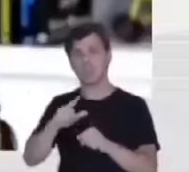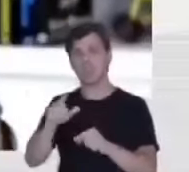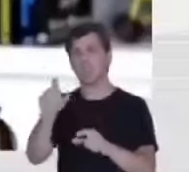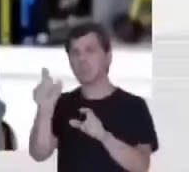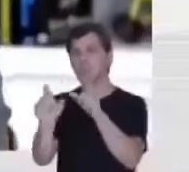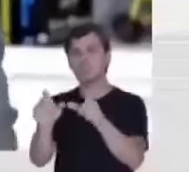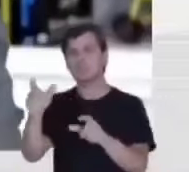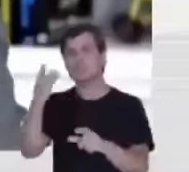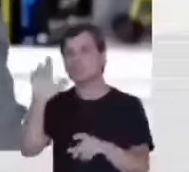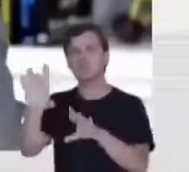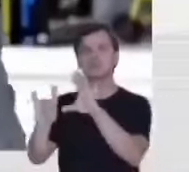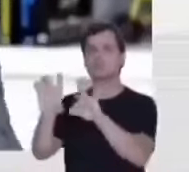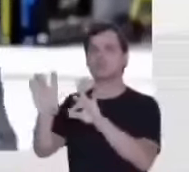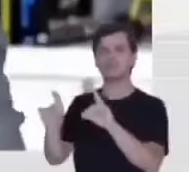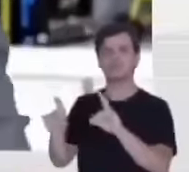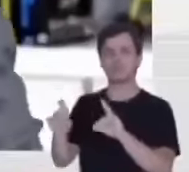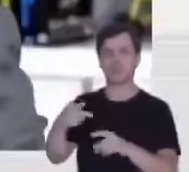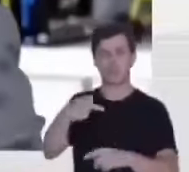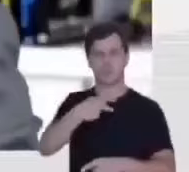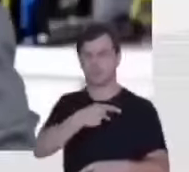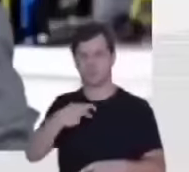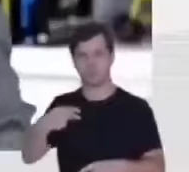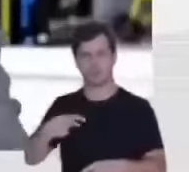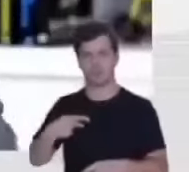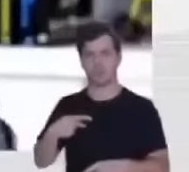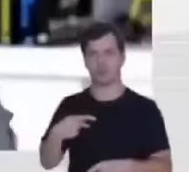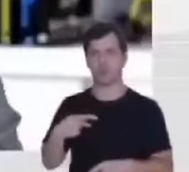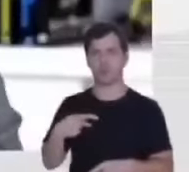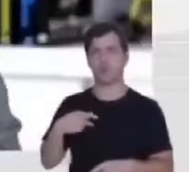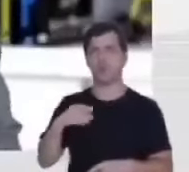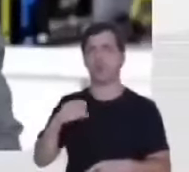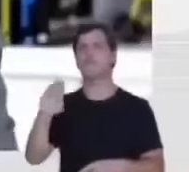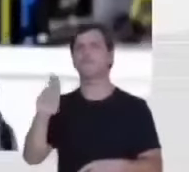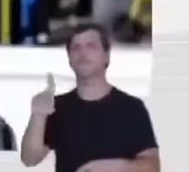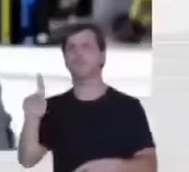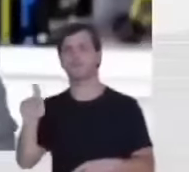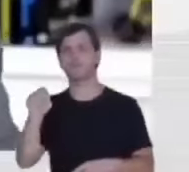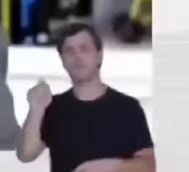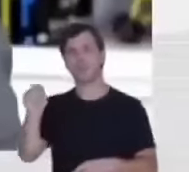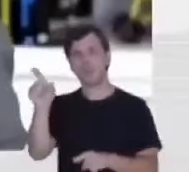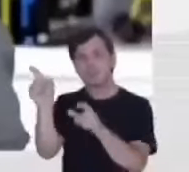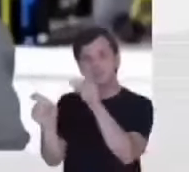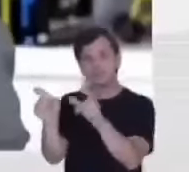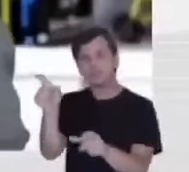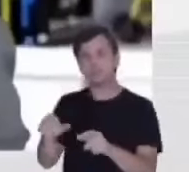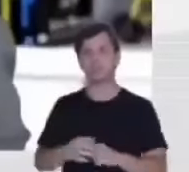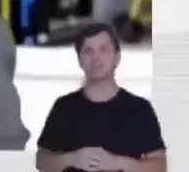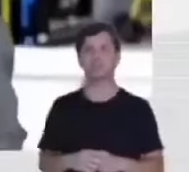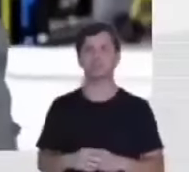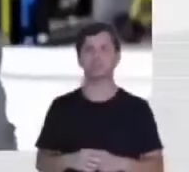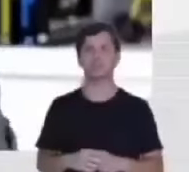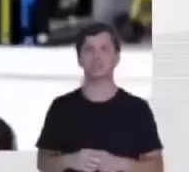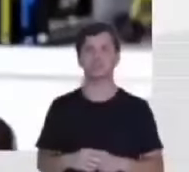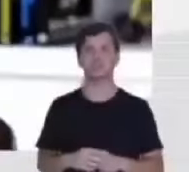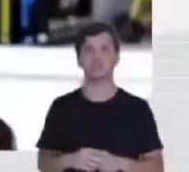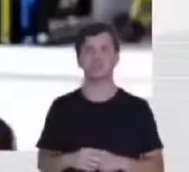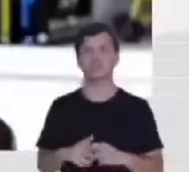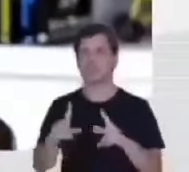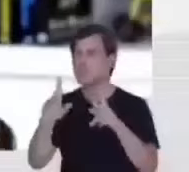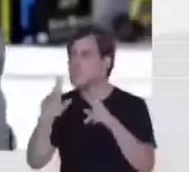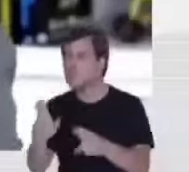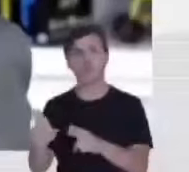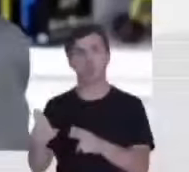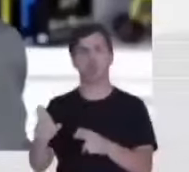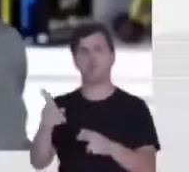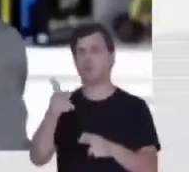vocês falando. Não é escolher um pastor, não é escolher um bispo, é vocês. Do